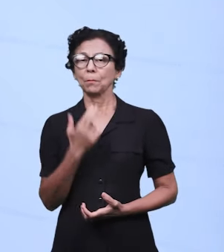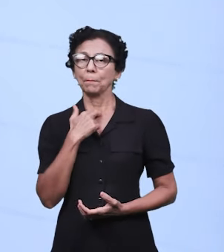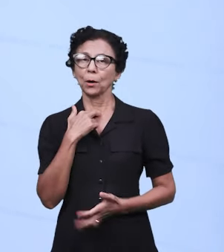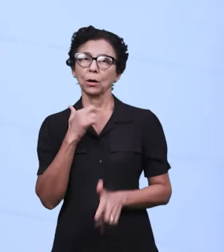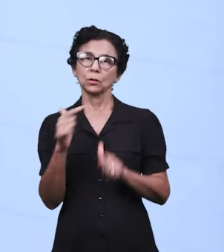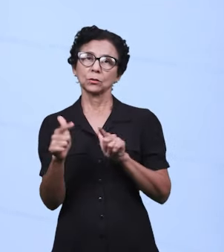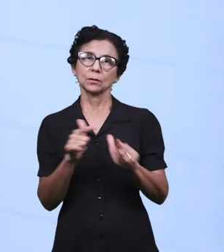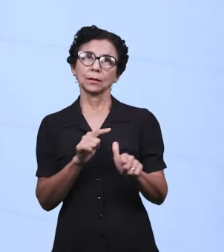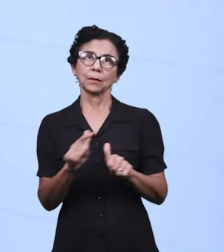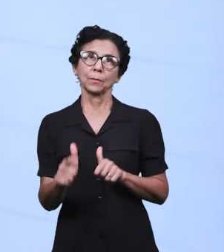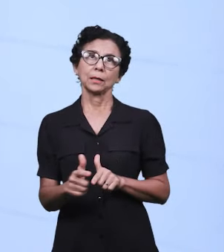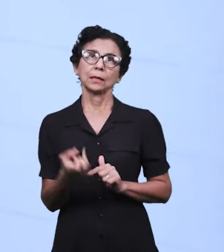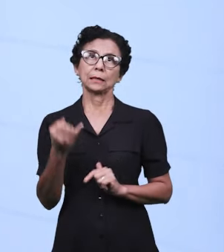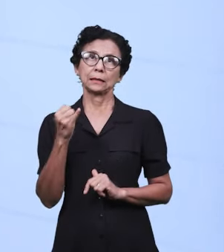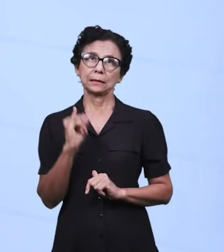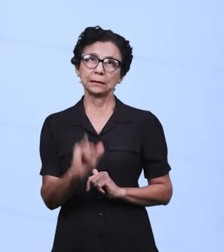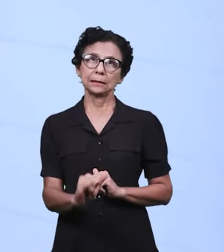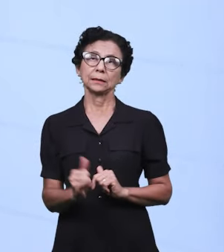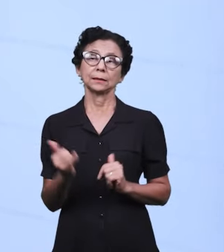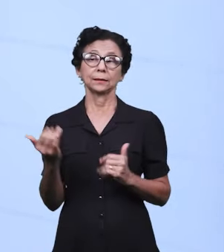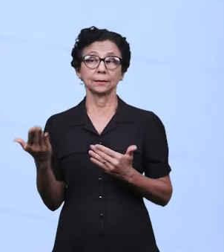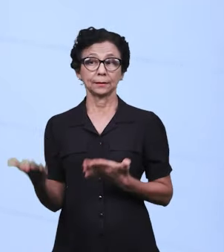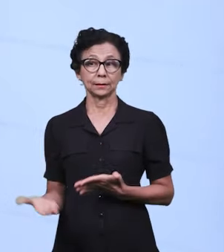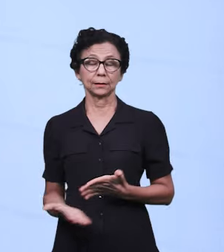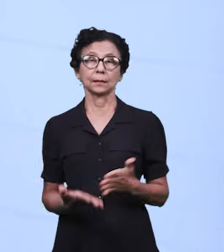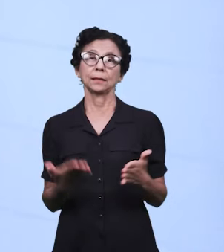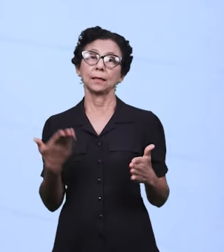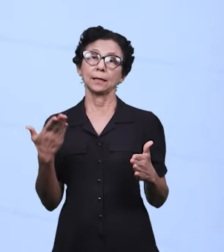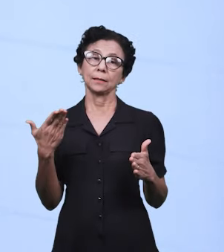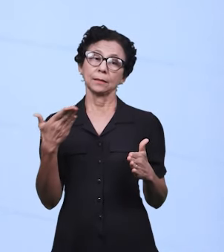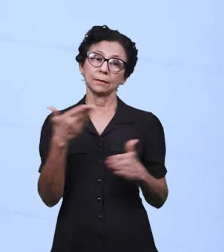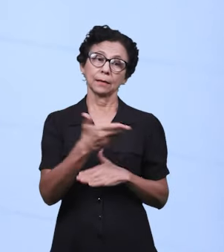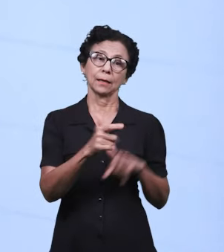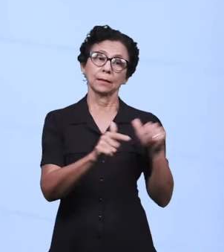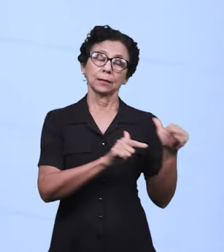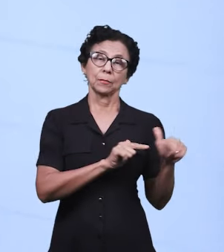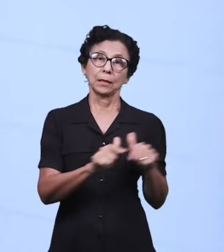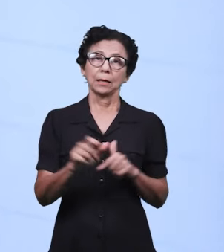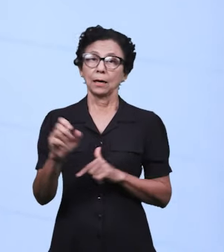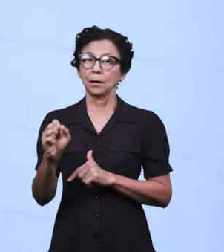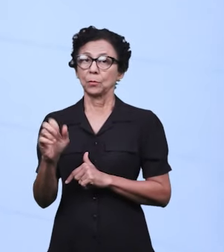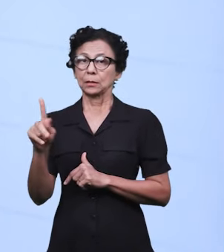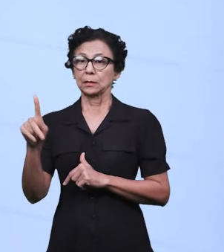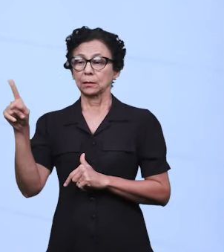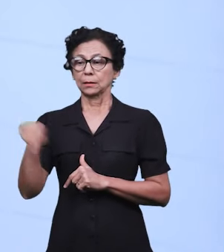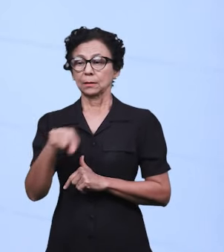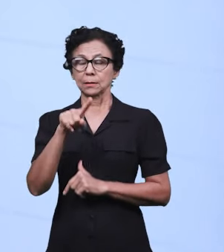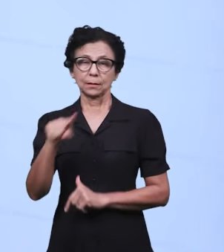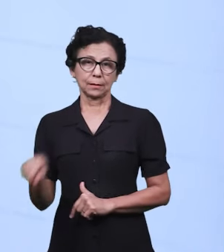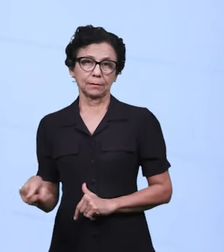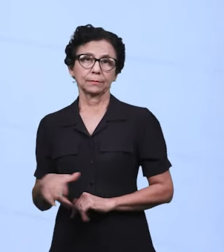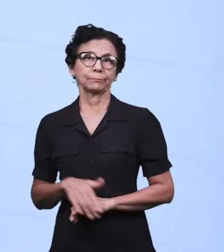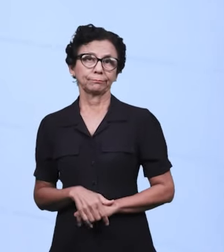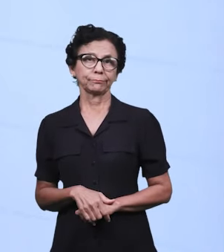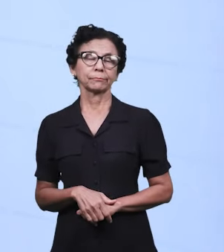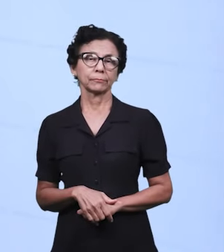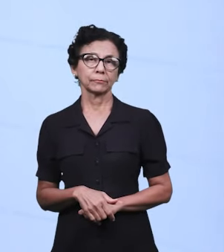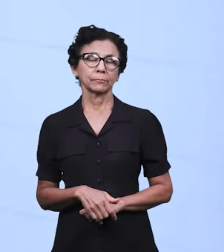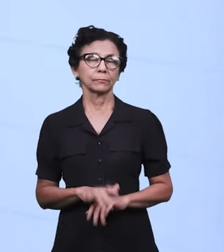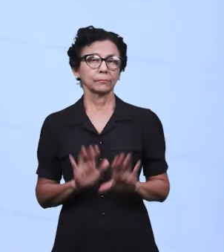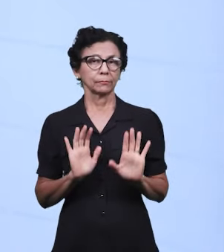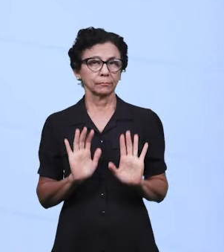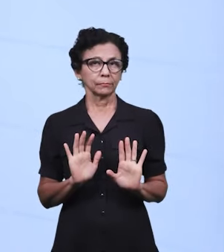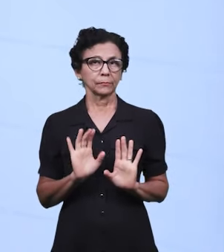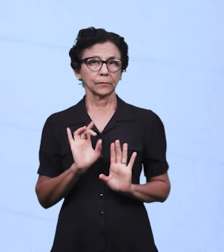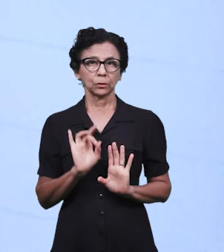ter a sua aposentadoria interrompida. Então, essa é a